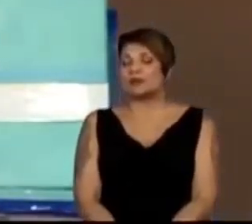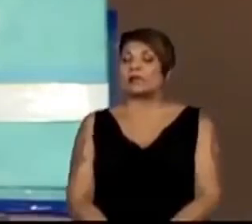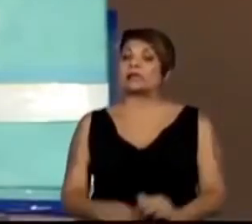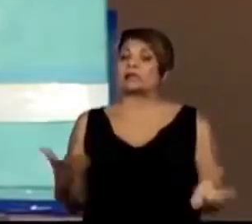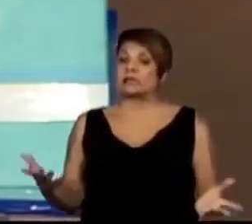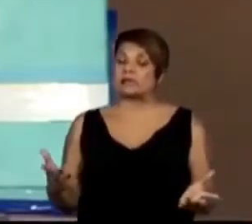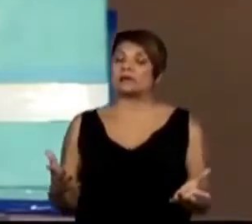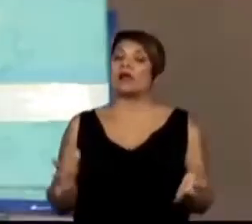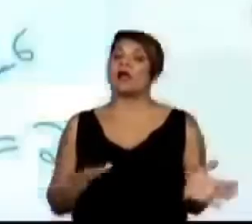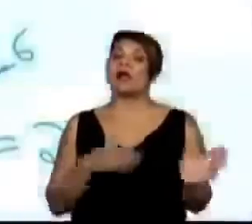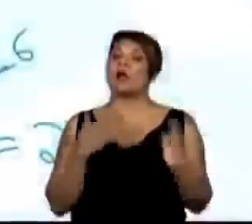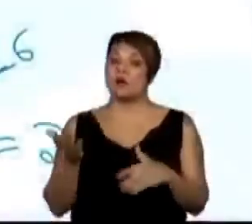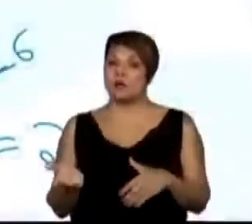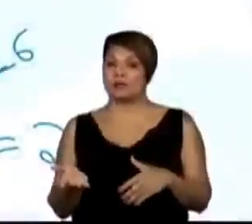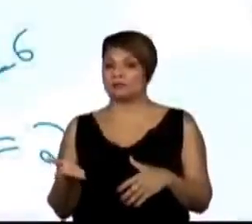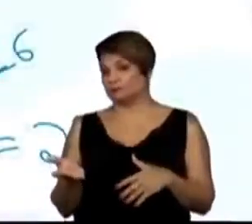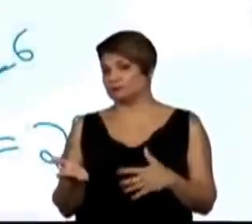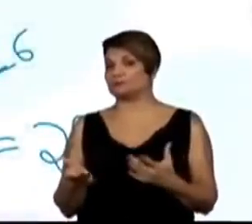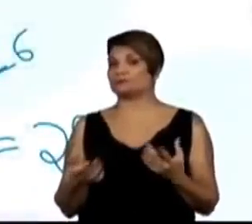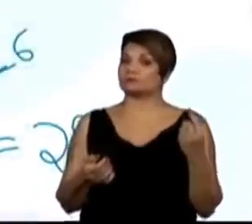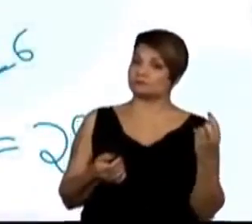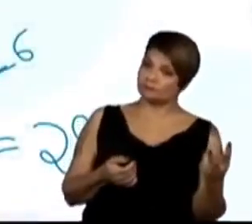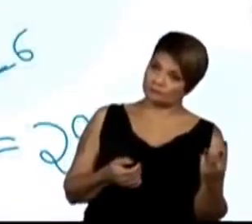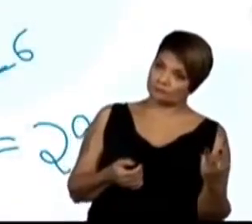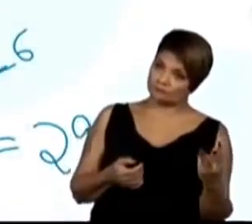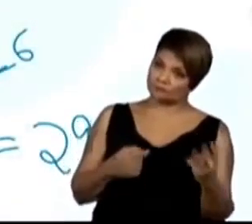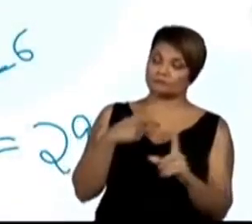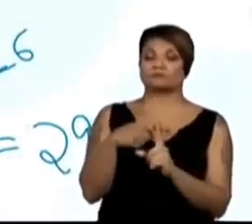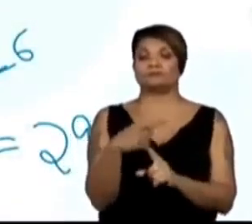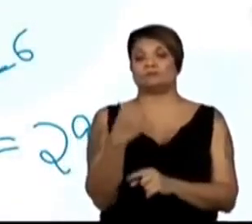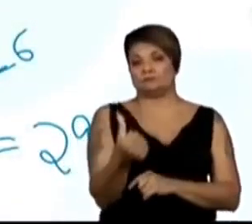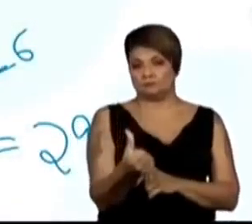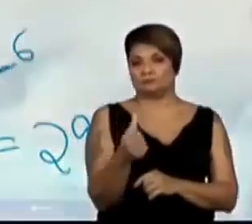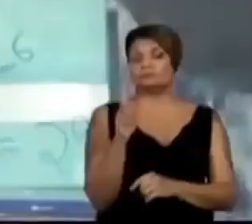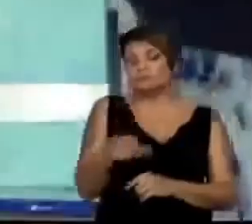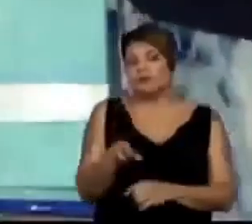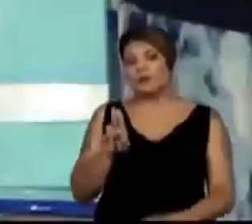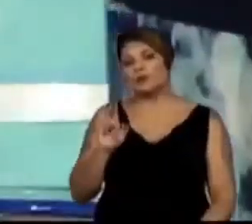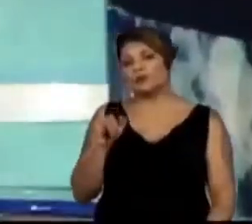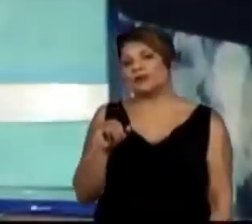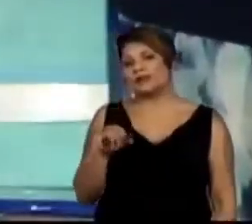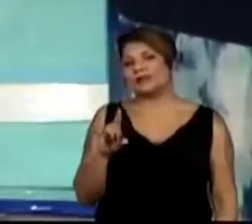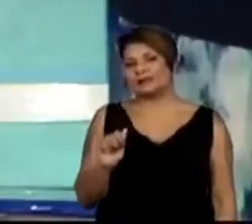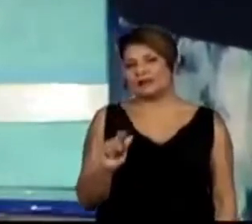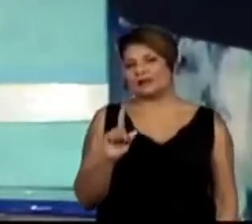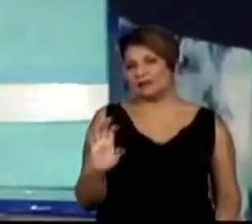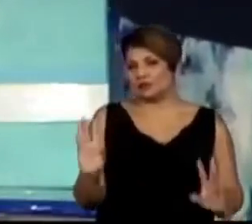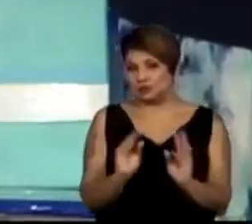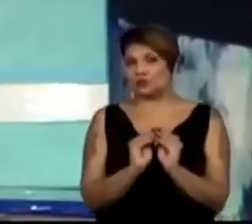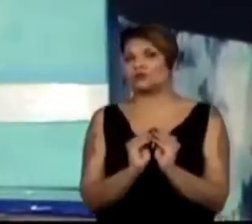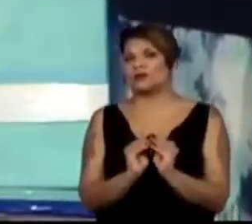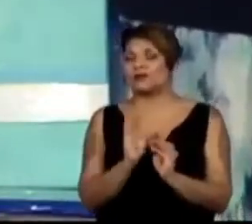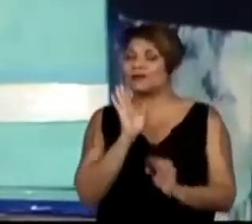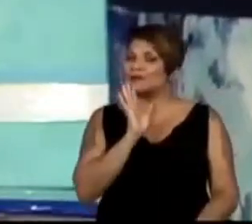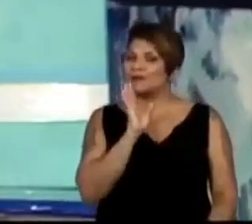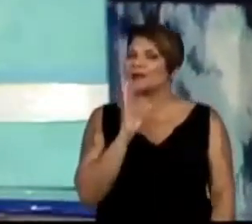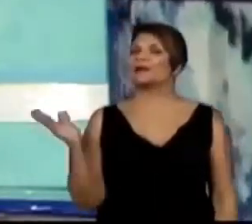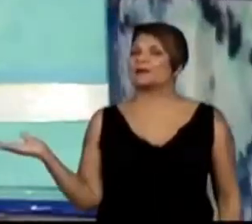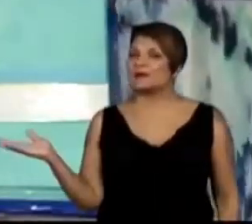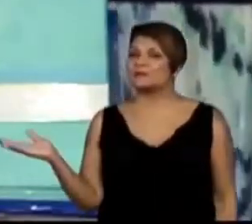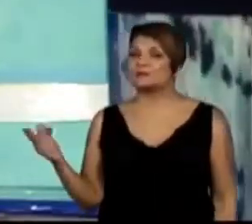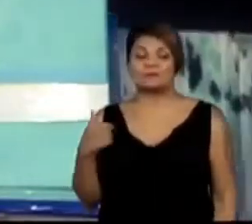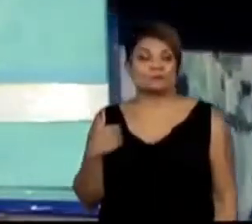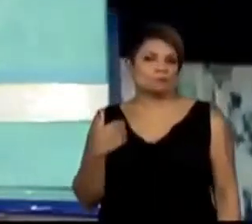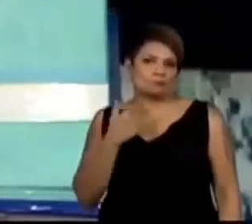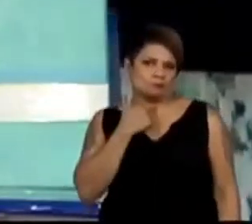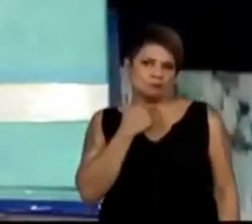E ao mesmo tempo, 3 mais o 6 são as unidades que eu juntei. Só que olha que bacana. Eu não posso trocar